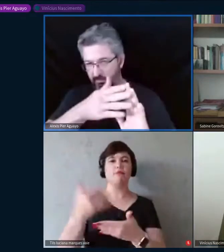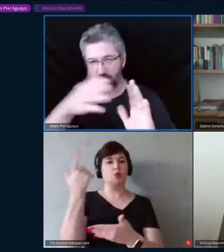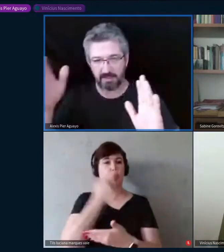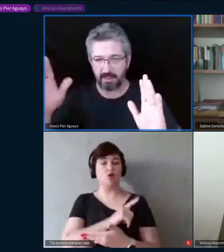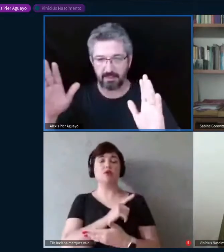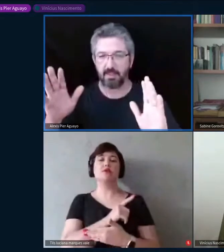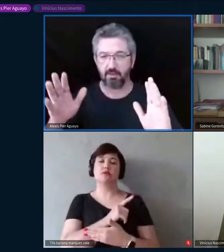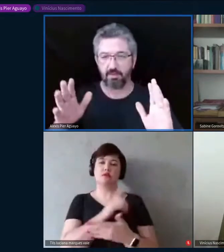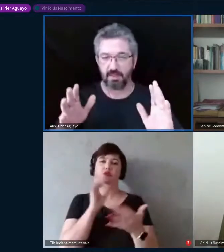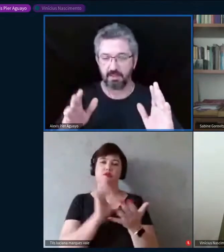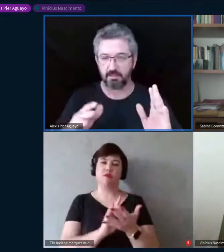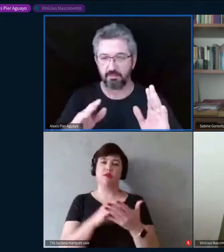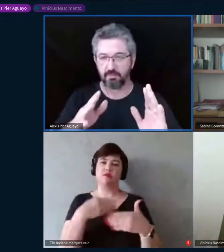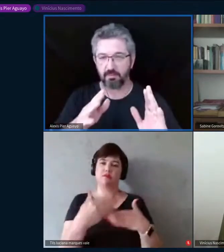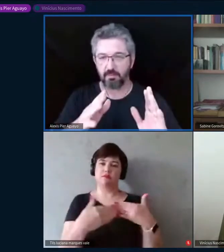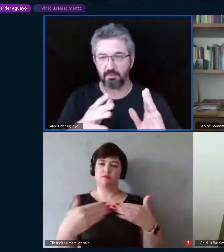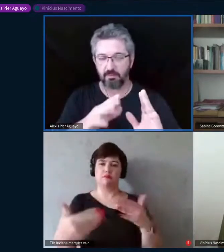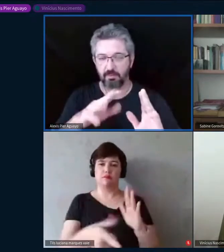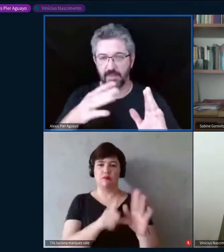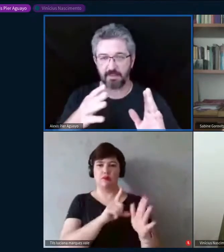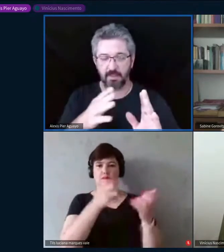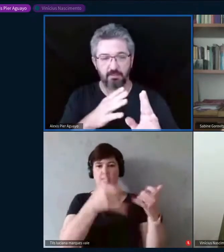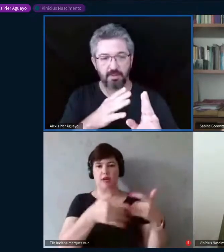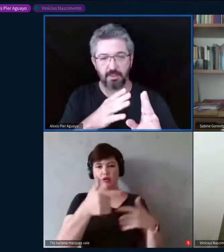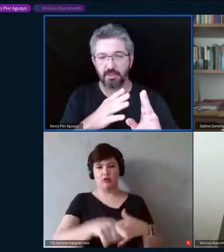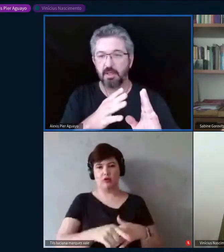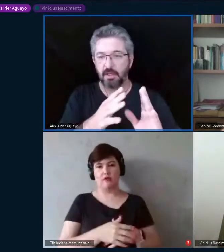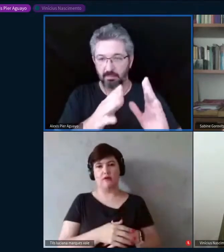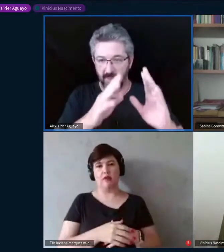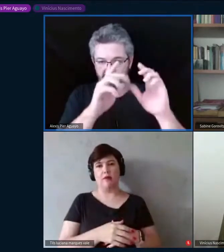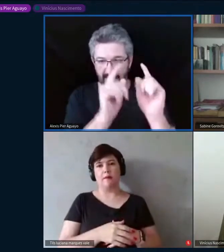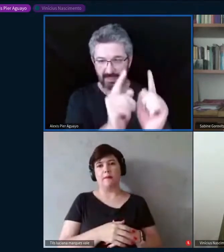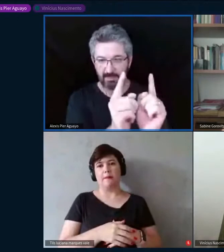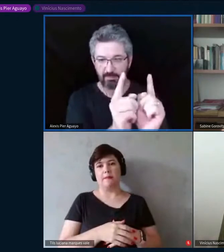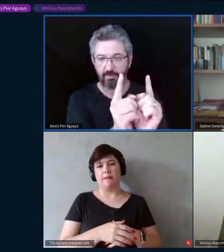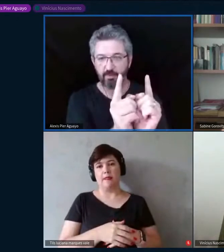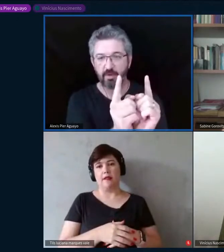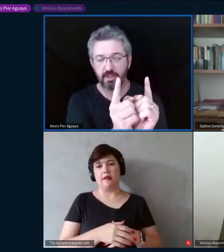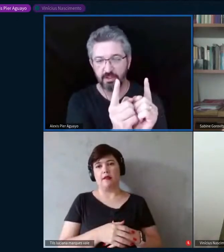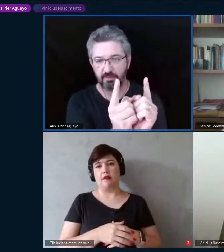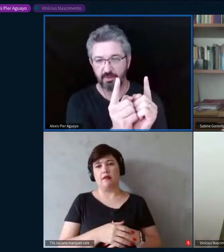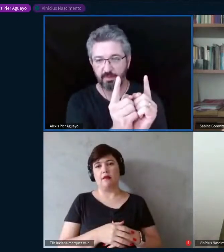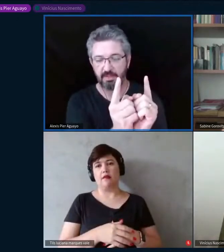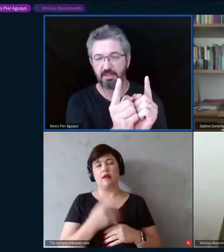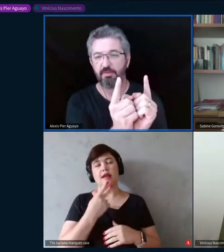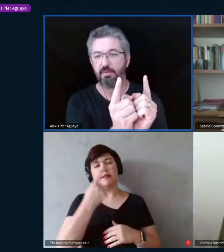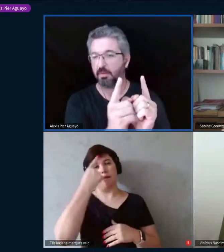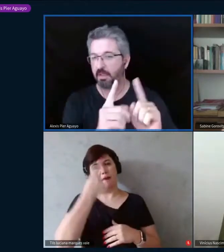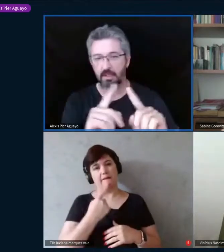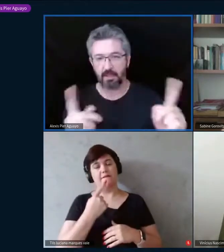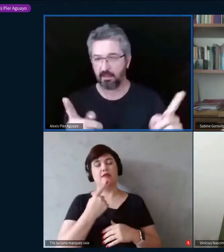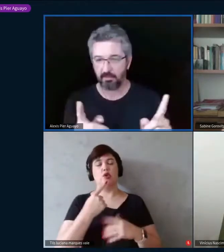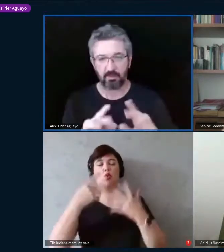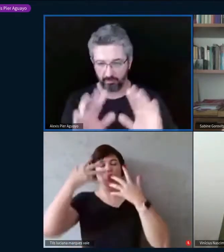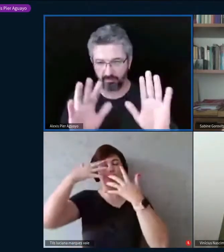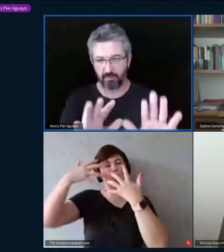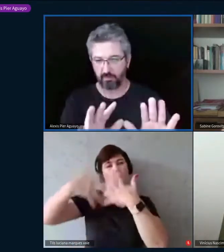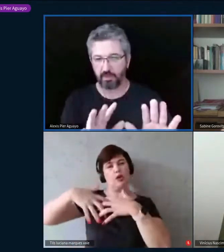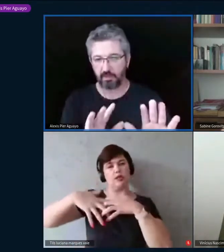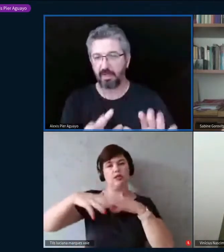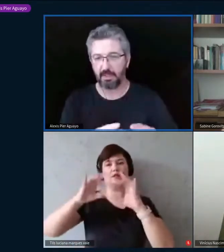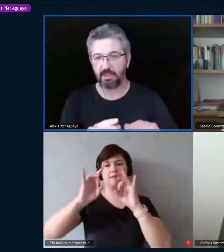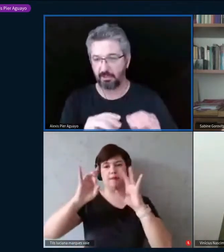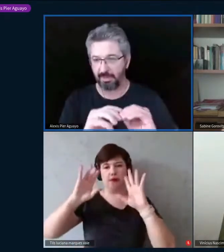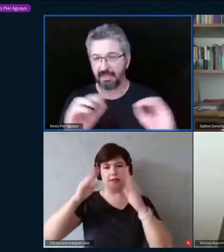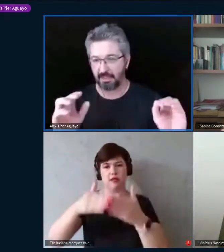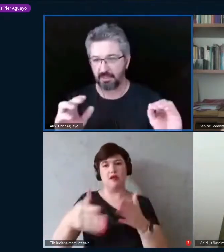para poder, enfim, toda essa cadeia que eu falei antes, não vou ficar sendo redundante, mas que esse perfil cognitivo específico,